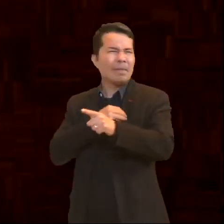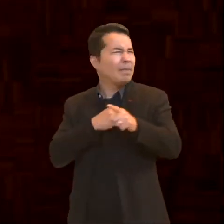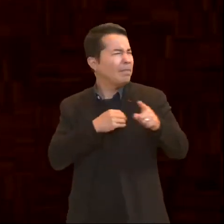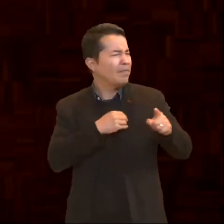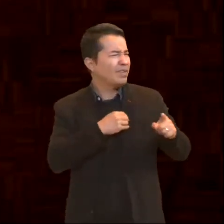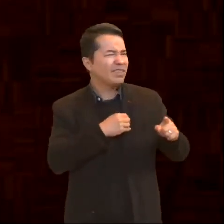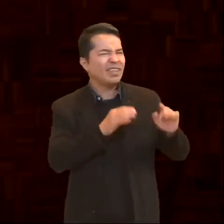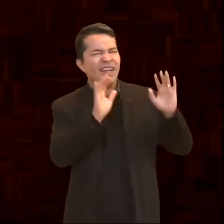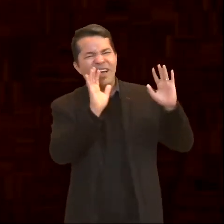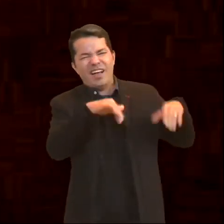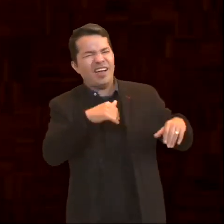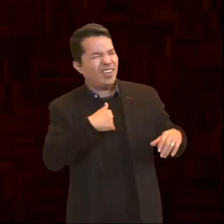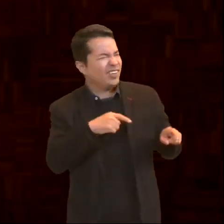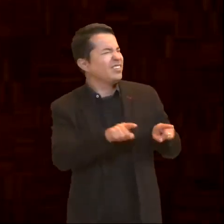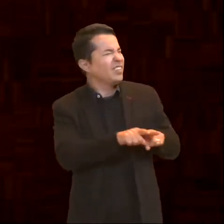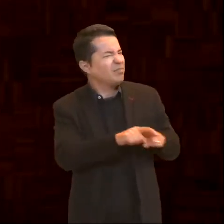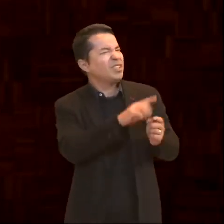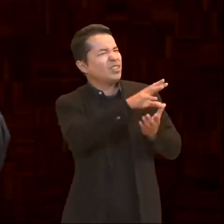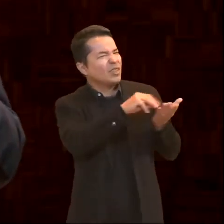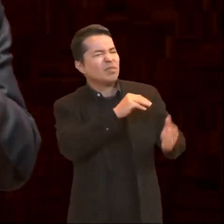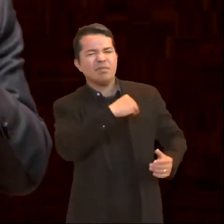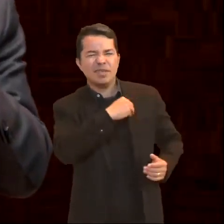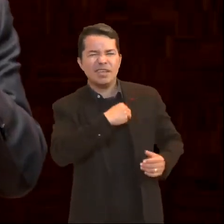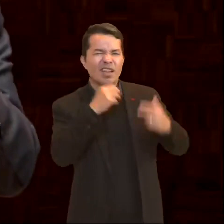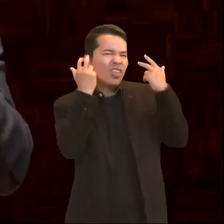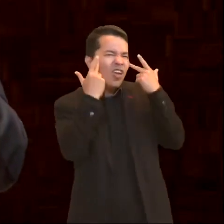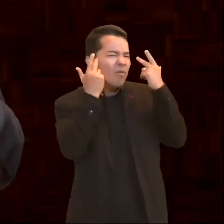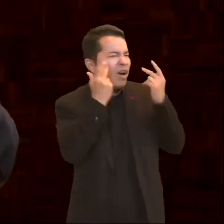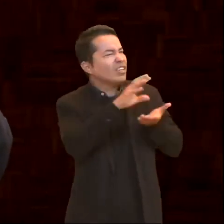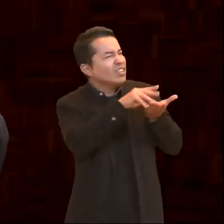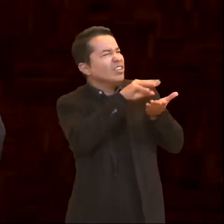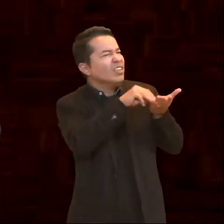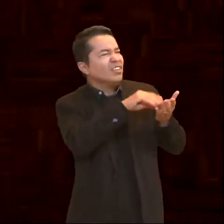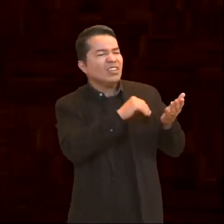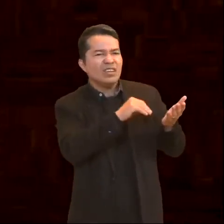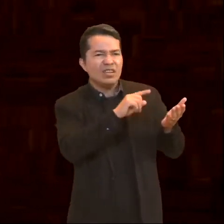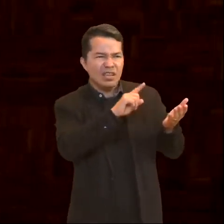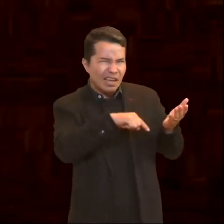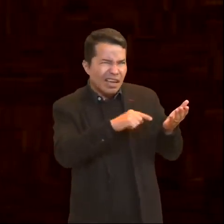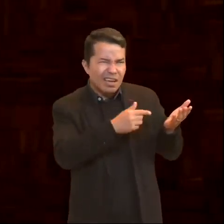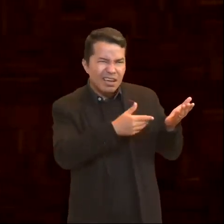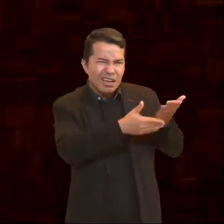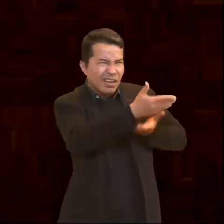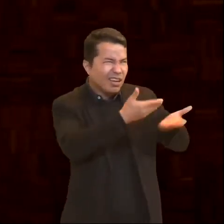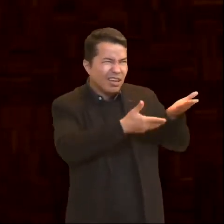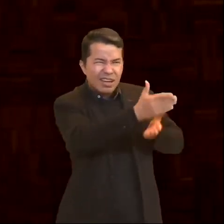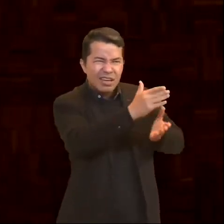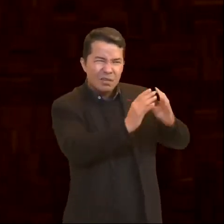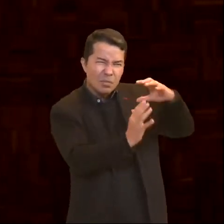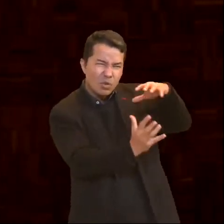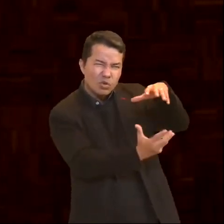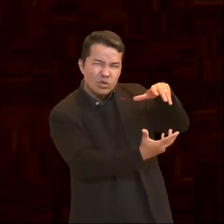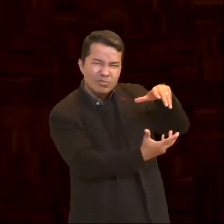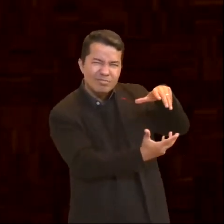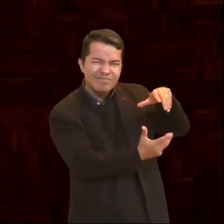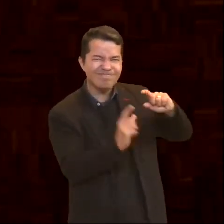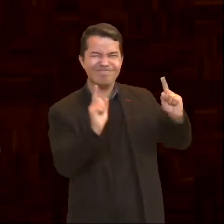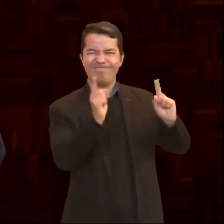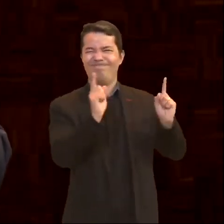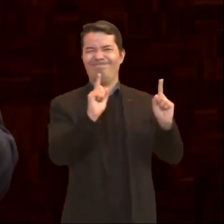desse jeito. A gente vai agora entrar num outro nível de relacionamento com